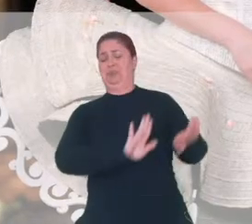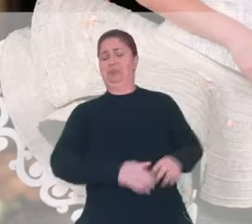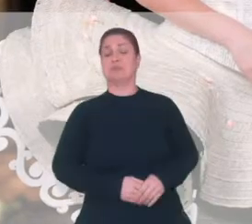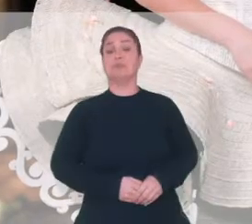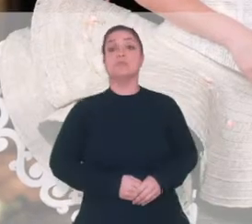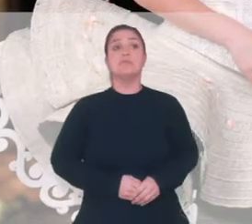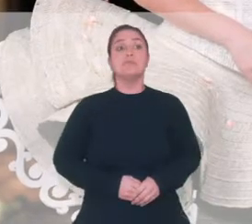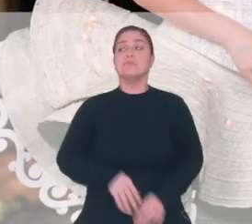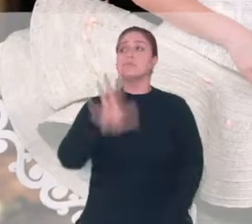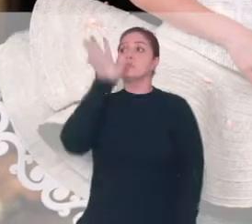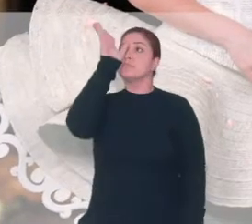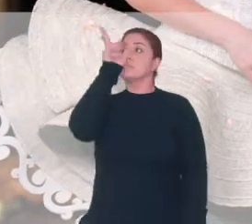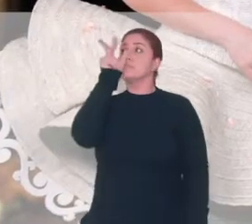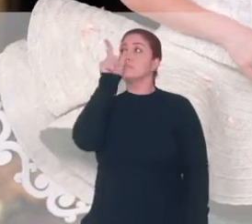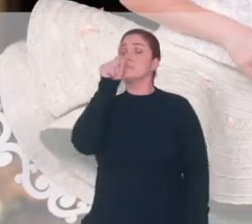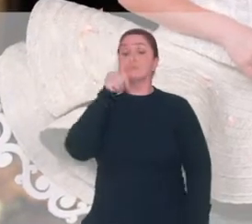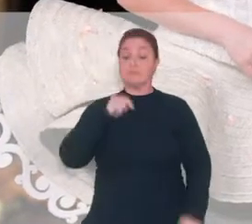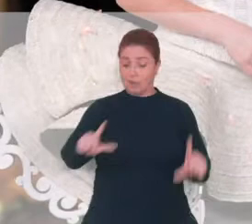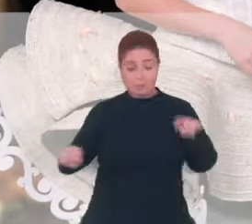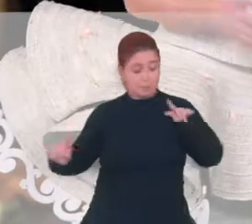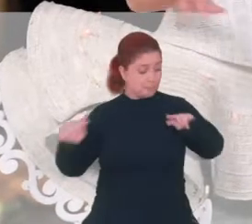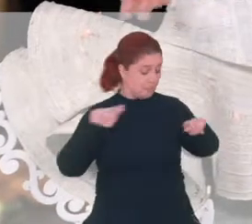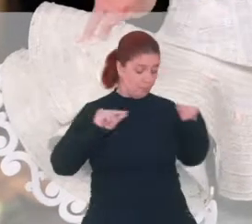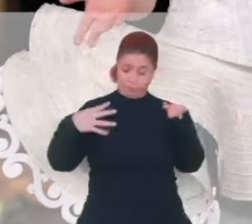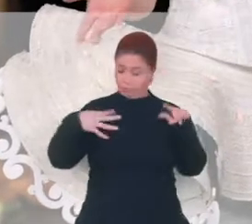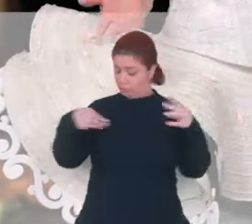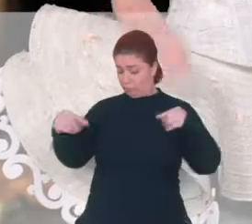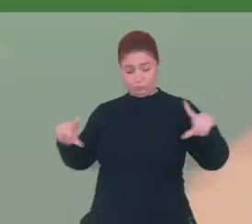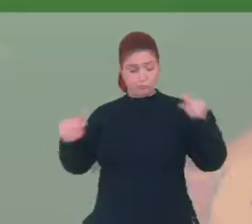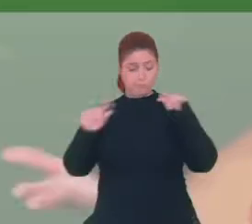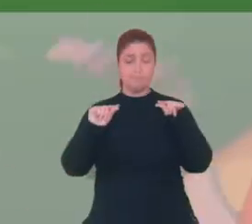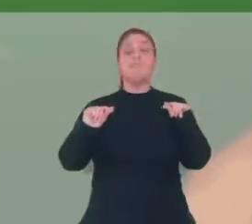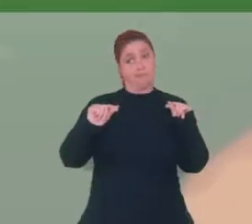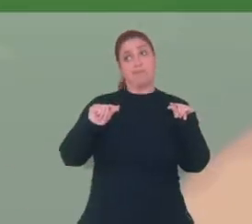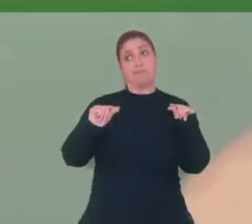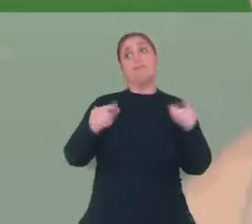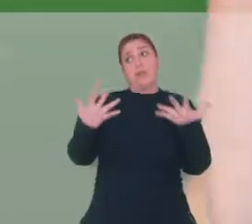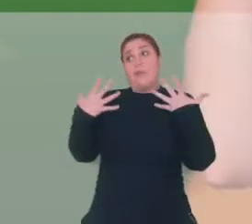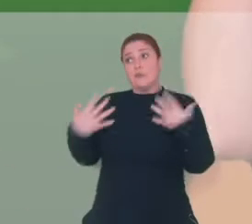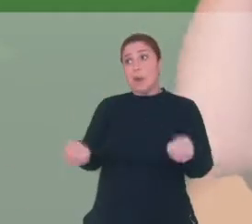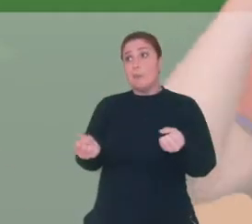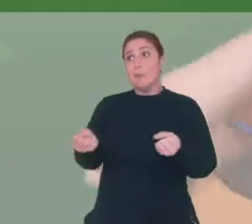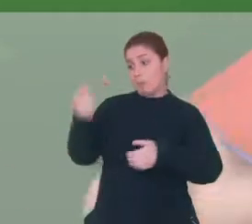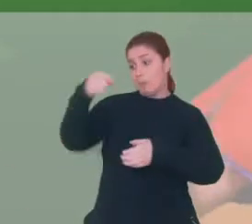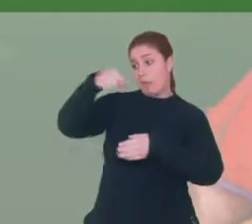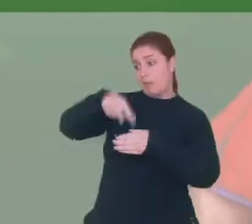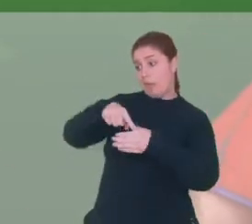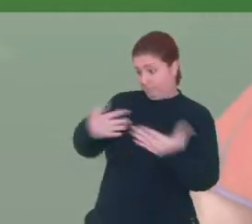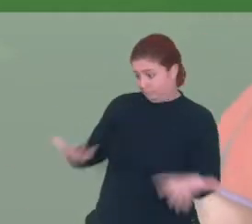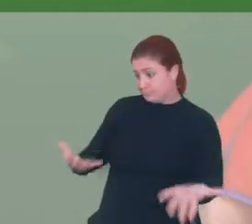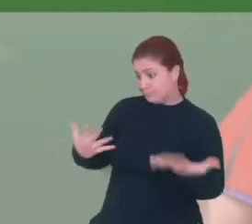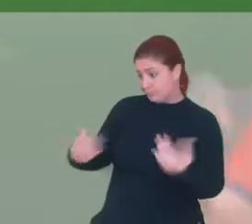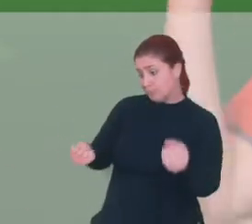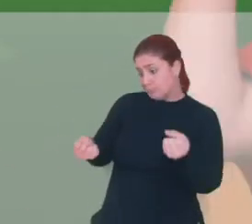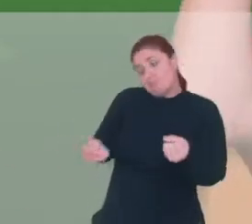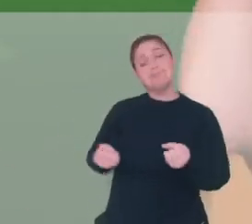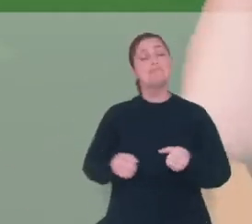aí que a galinha e seus pintinhos decidiram: plantamos nós então.